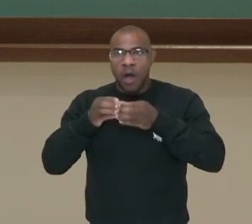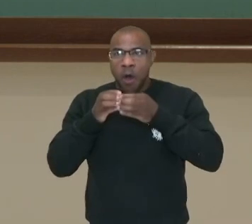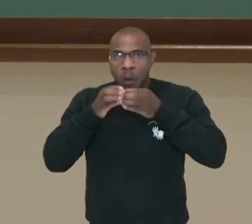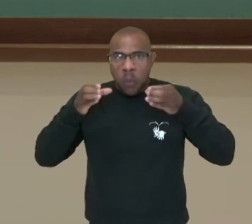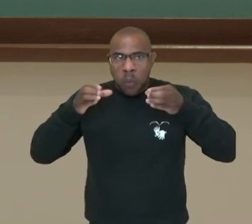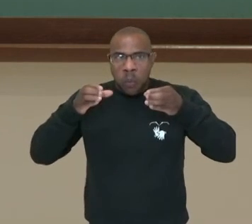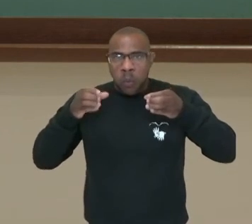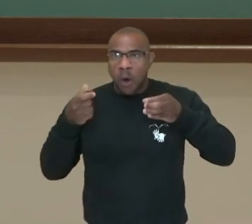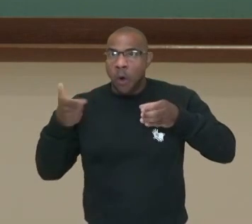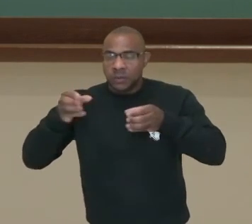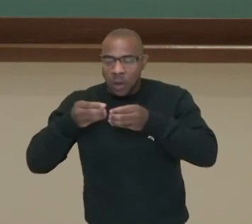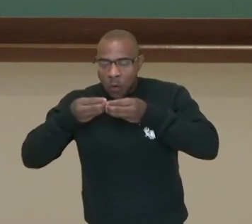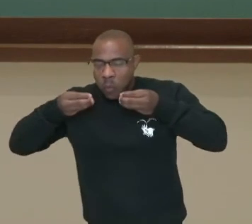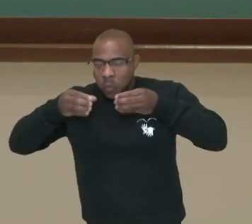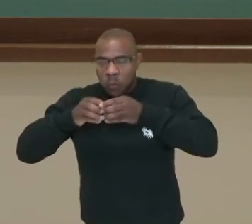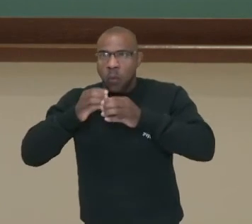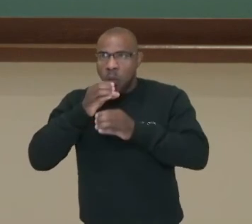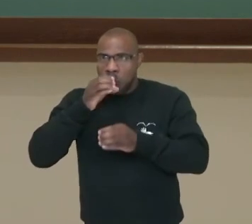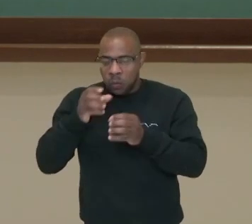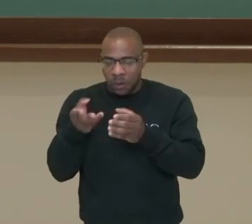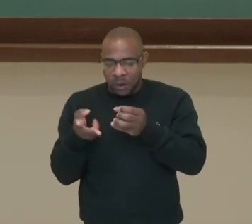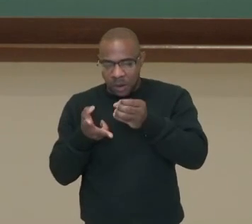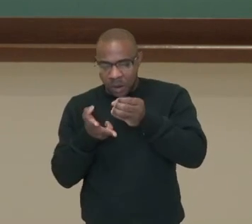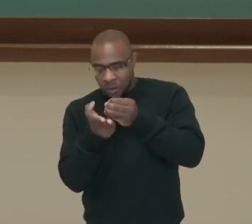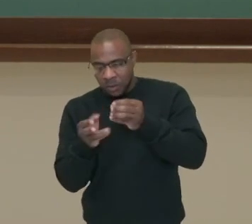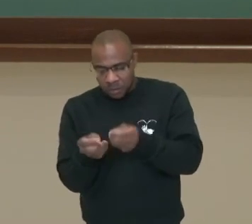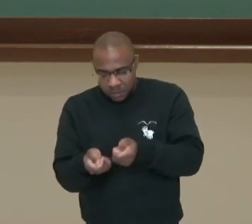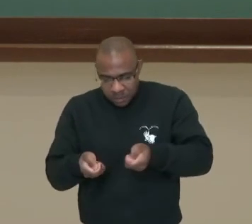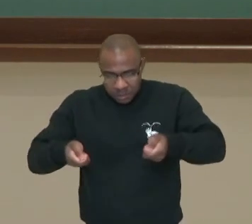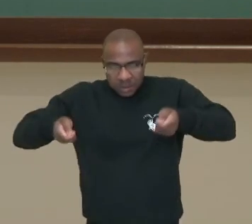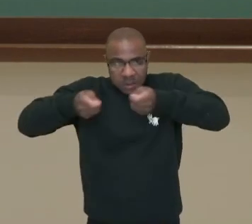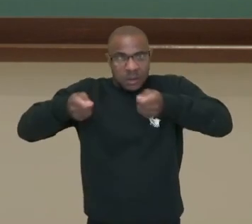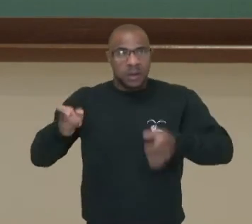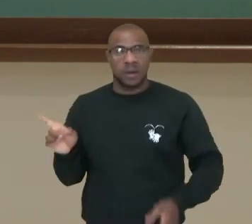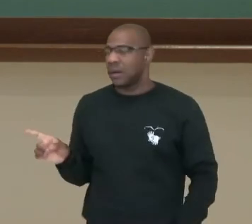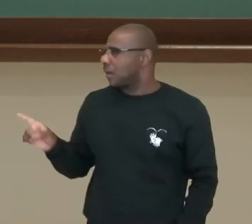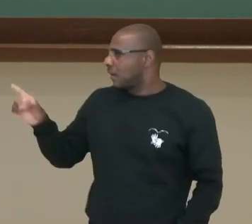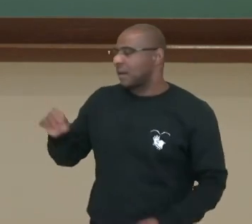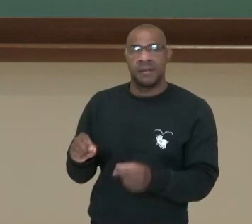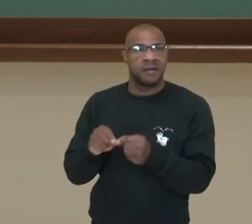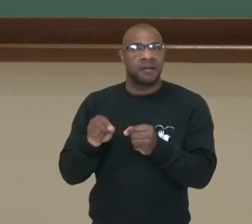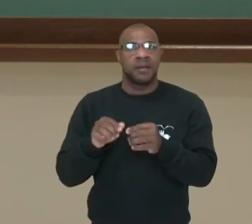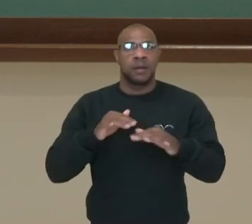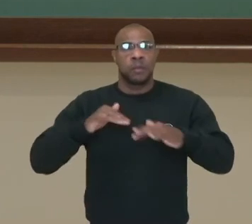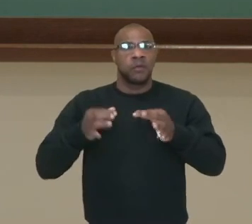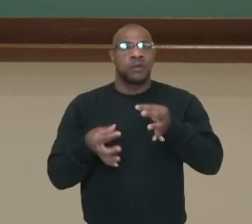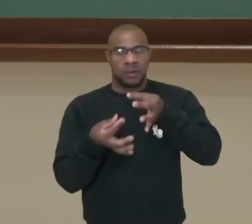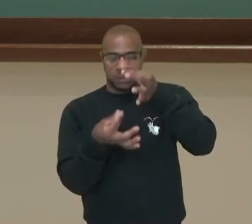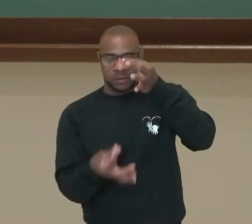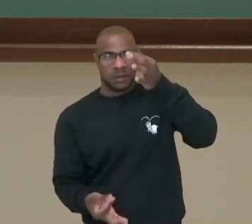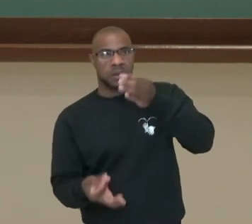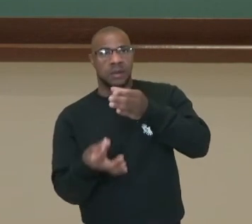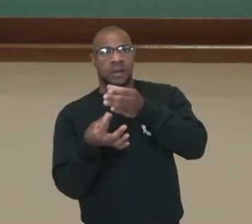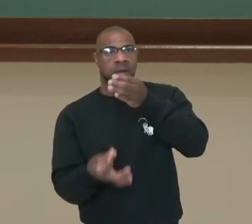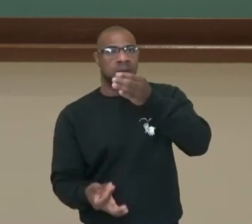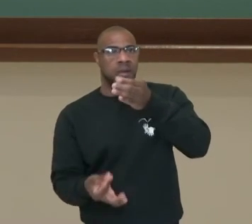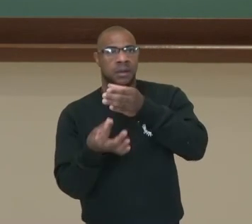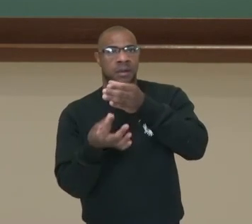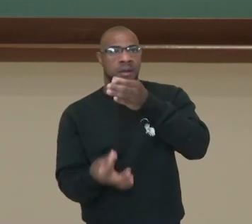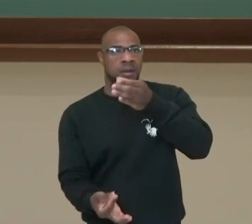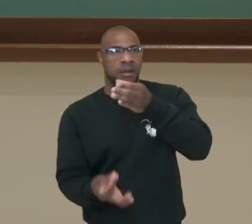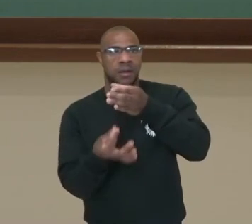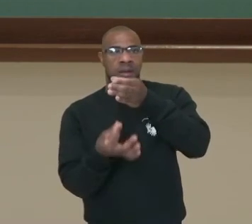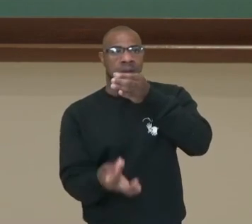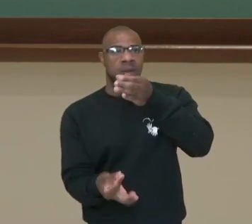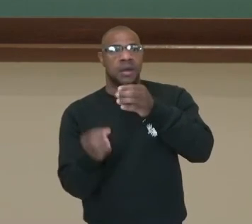fita. Vai fazer este movimento ao puxar. Ok?